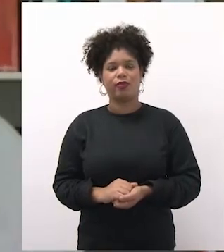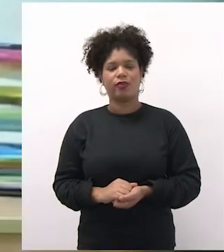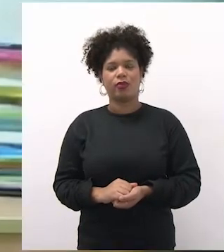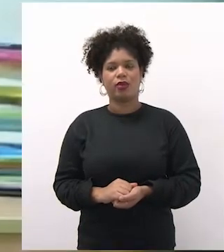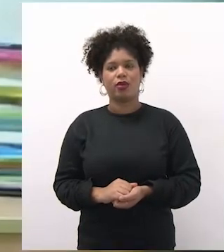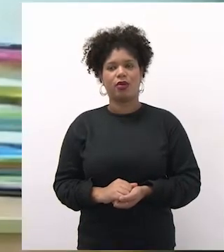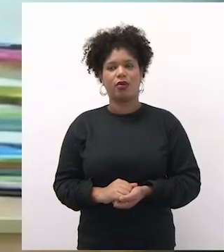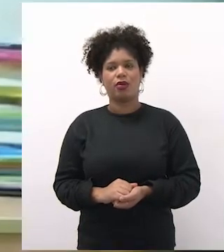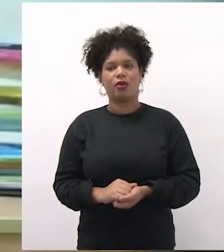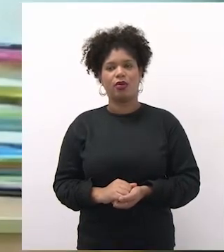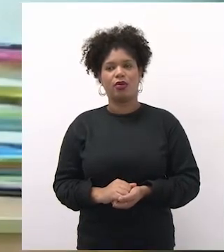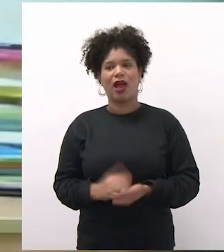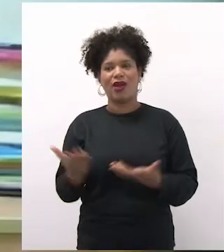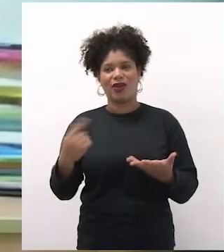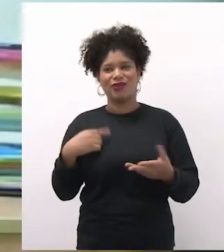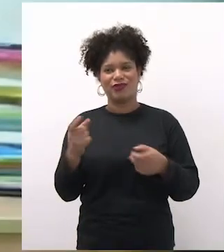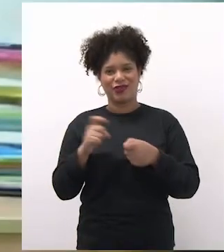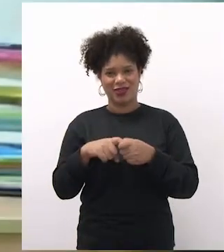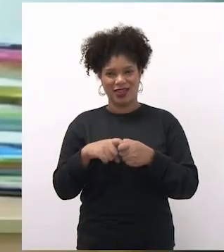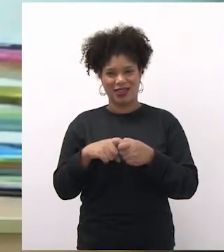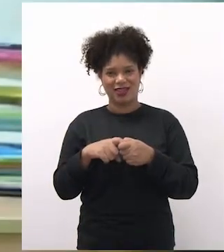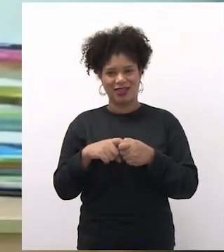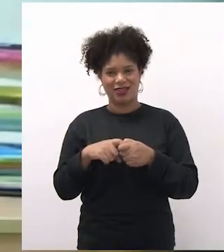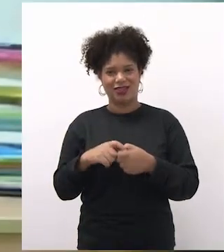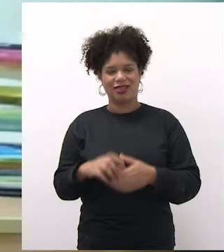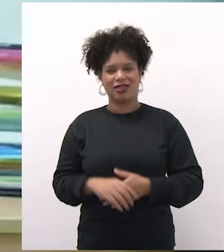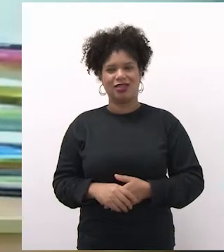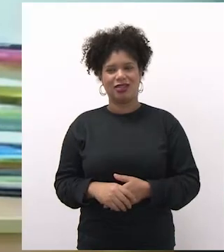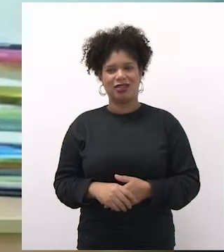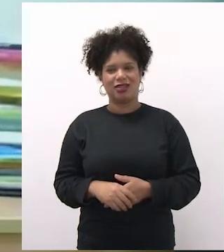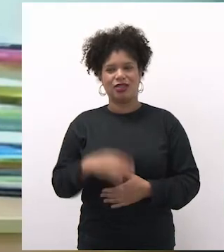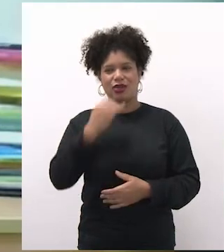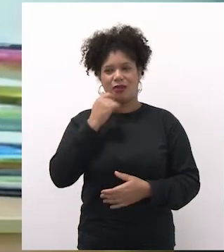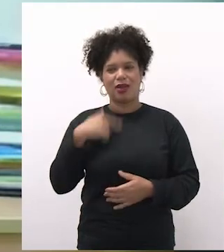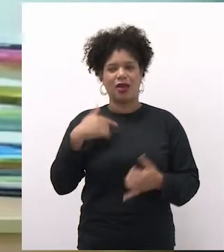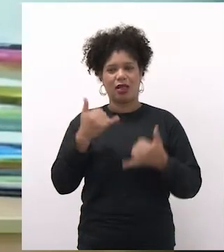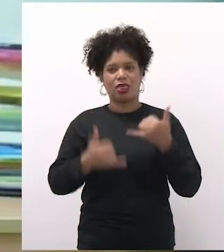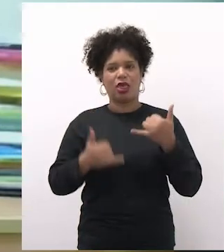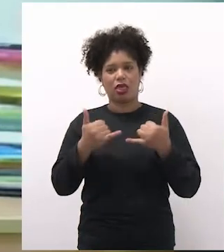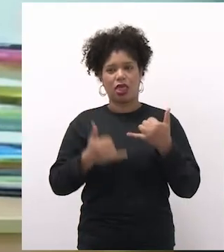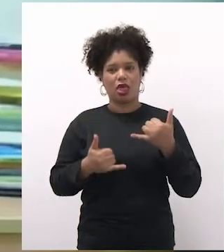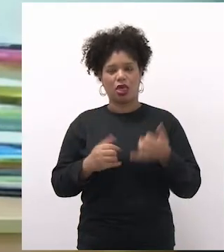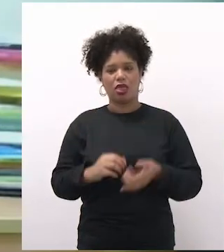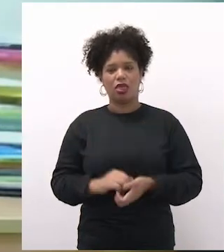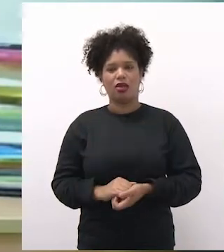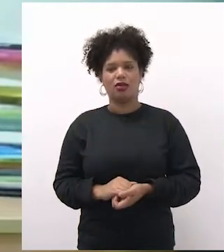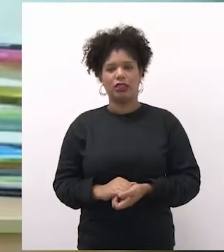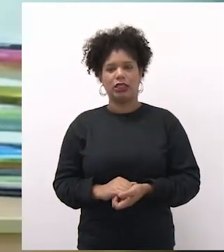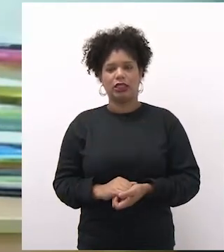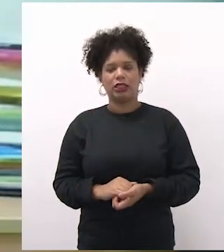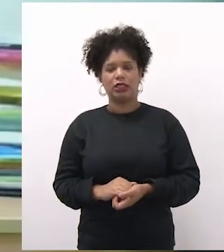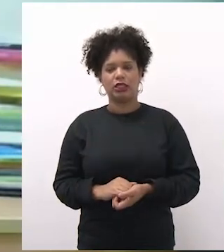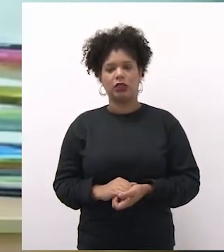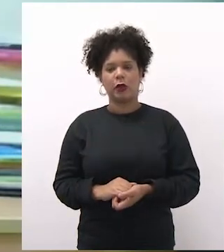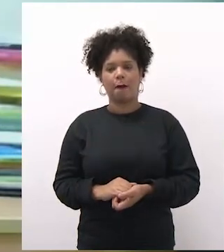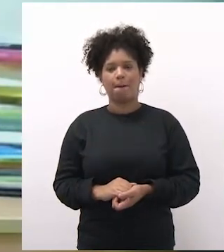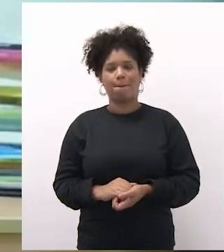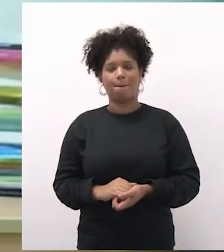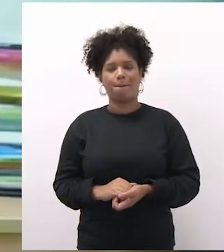Gente, eu voltei. A internet hoje aqui está oscilando um